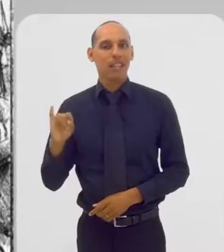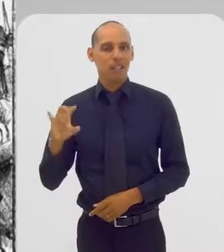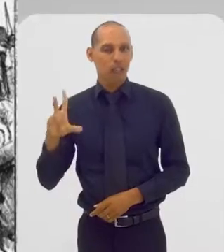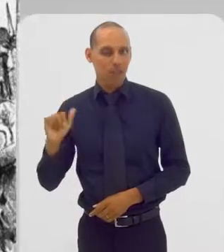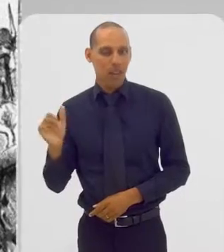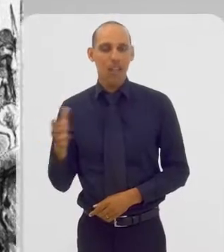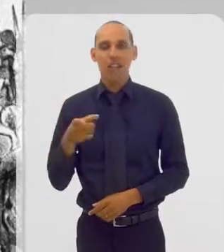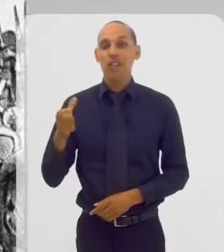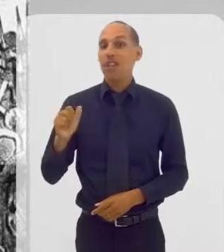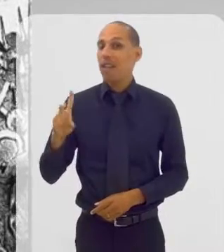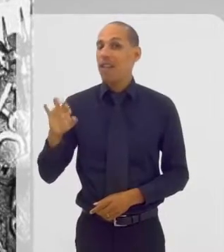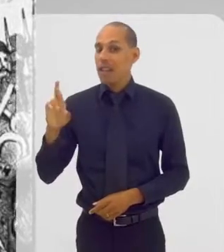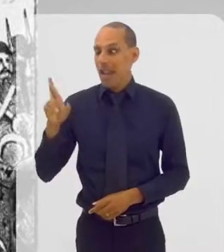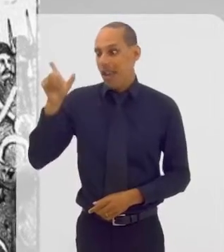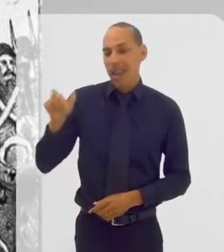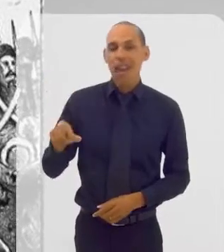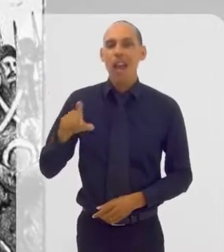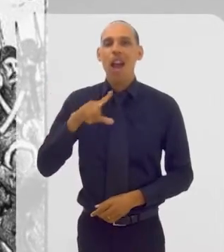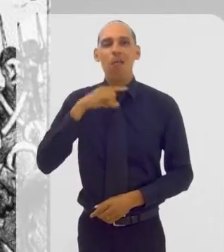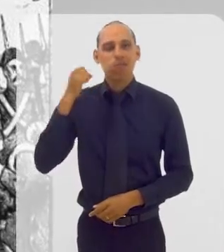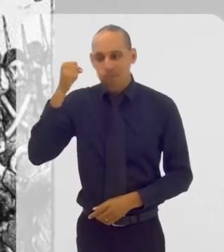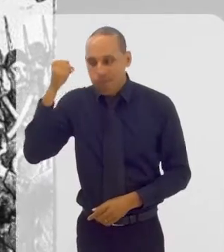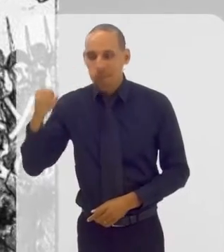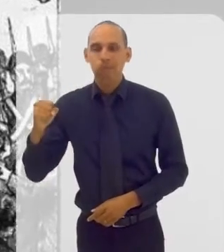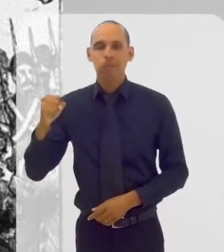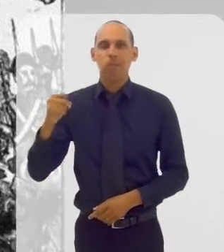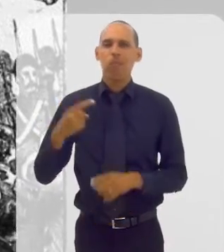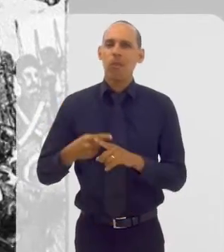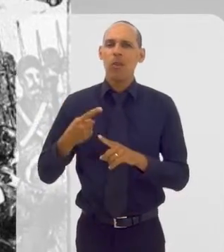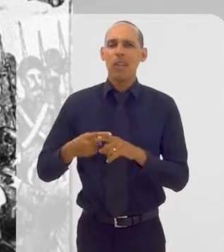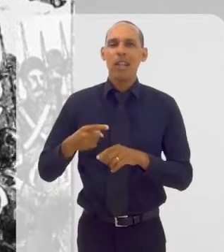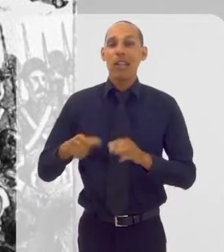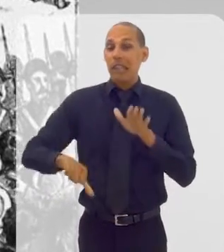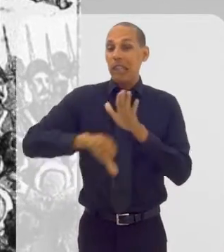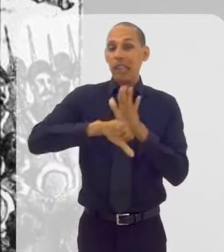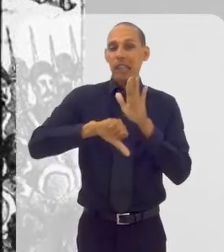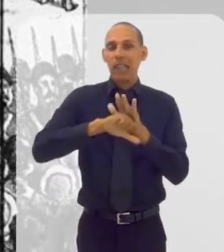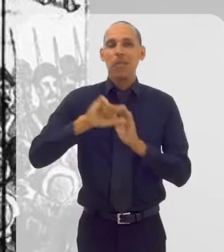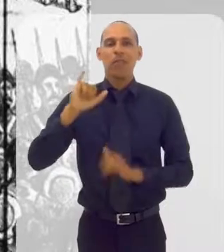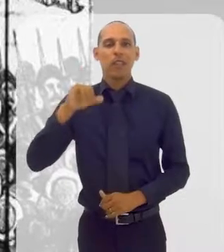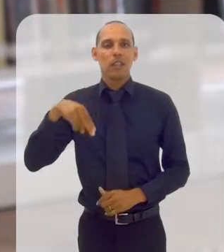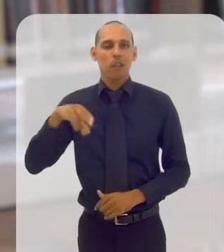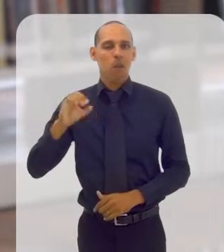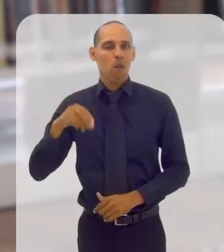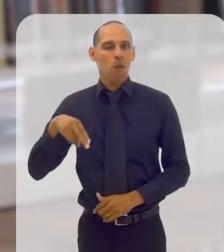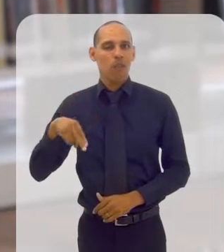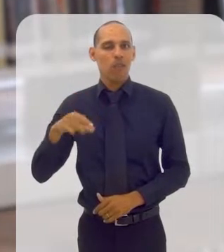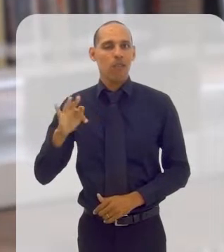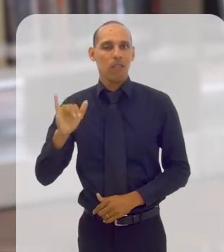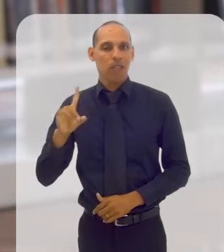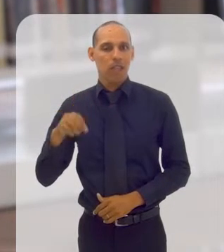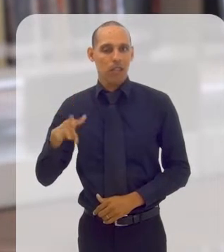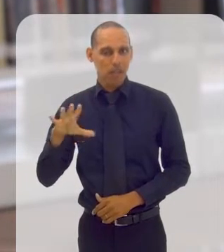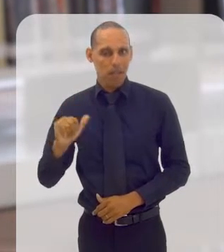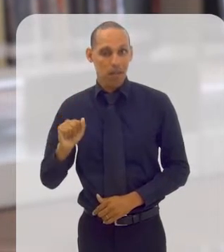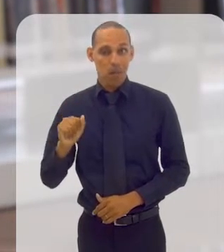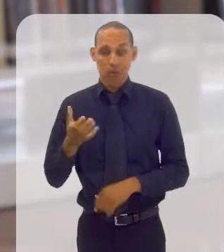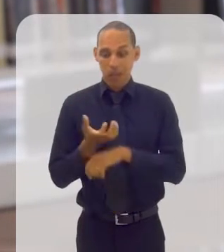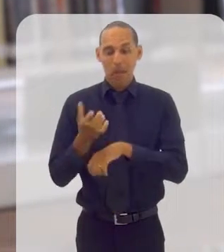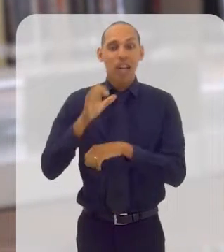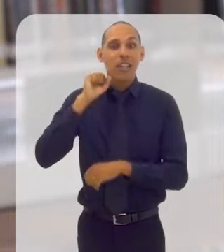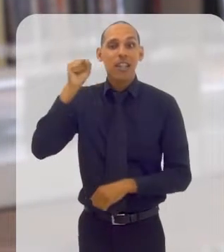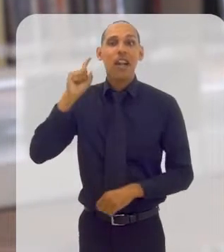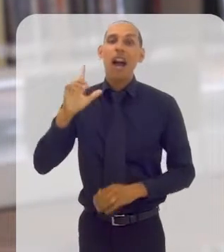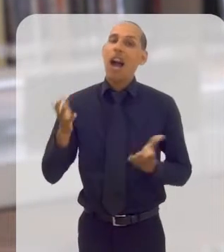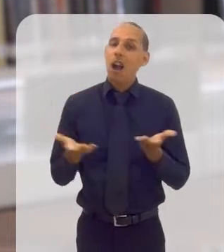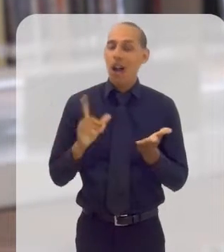executado nas proximidades dessa praça pelo crime de infidelidade, pelo crime de inconfidência. Então, a Praça